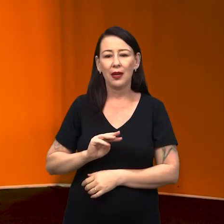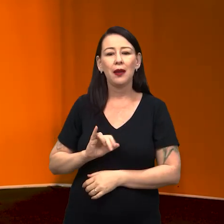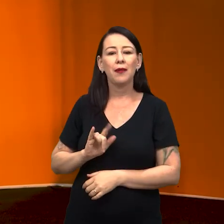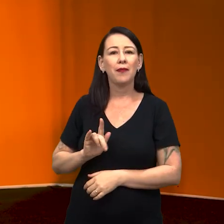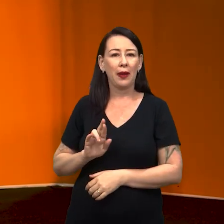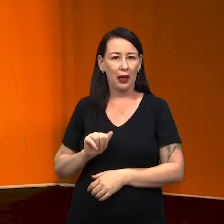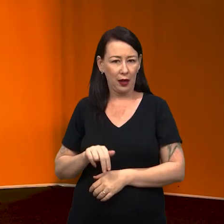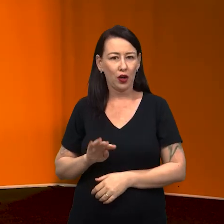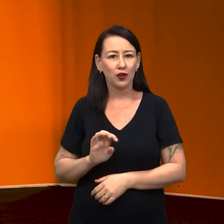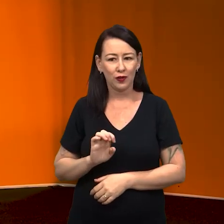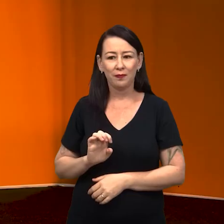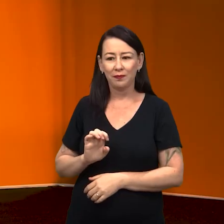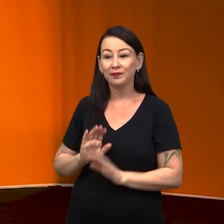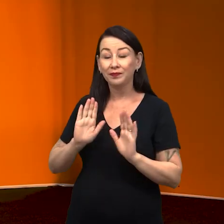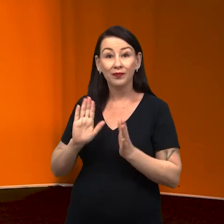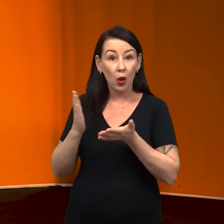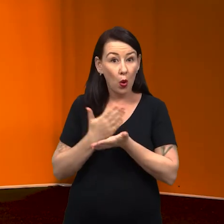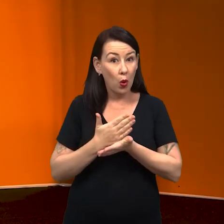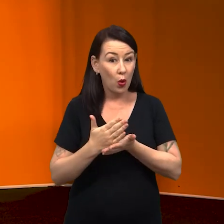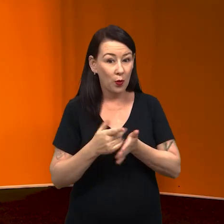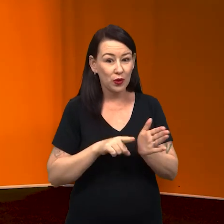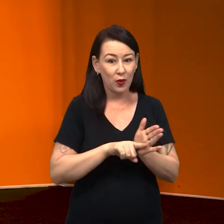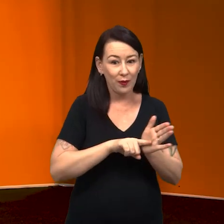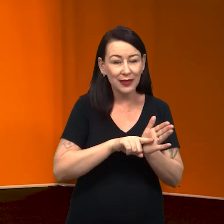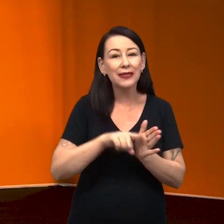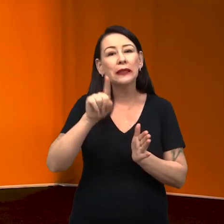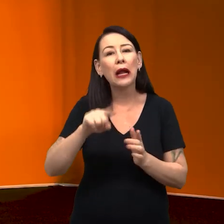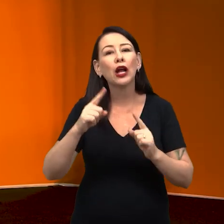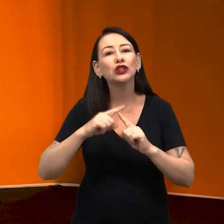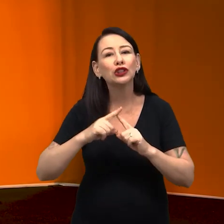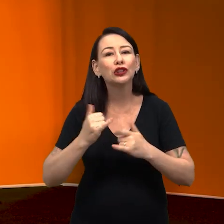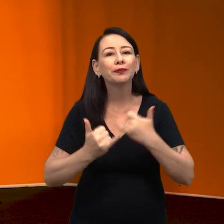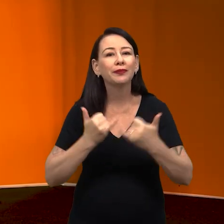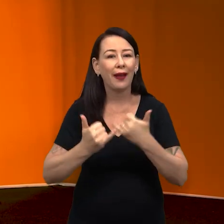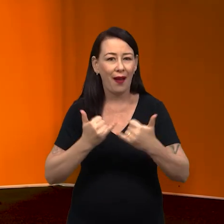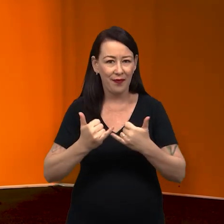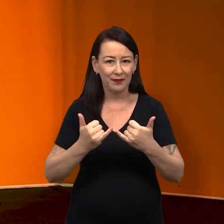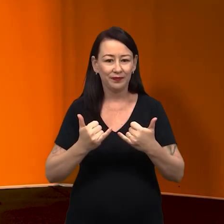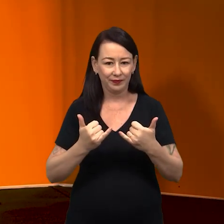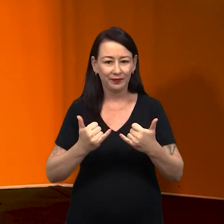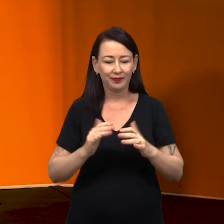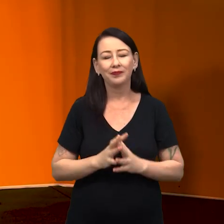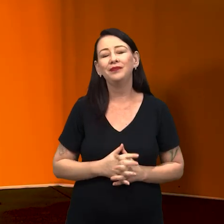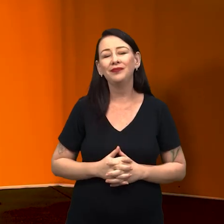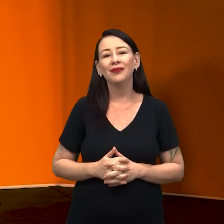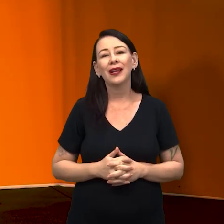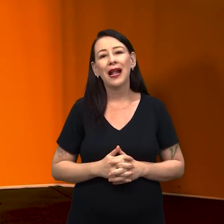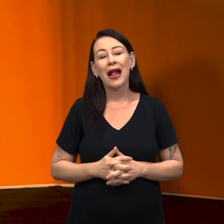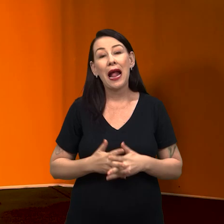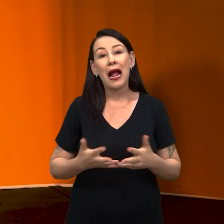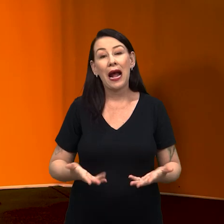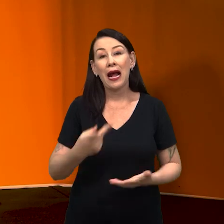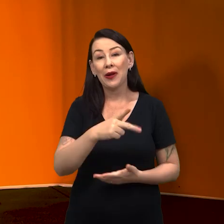quando eu comecei esse trabalho nessa comunidade, que eu fui brincar, fui implementar esse centro de cultura da infância, as crianças